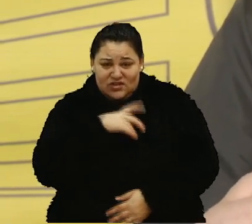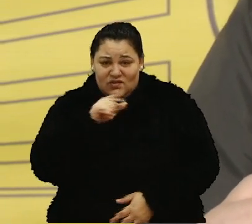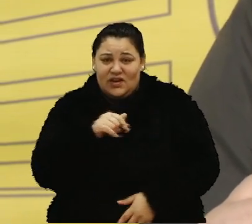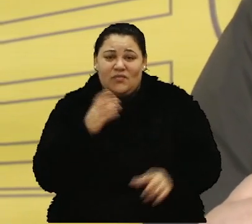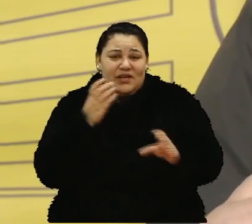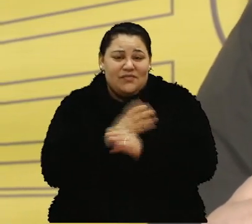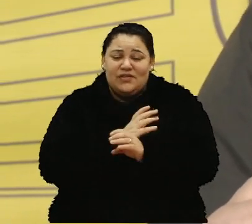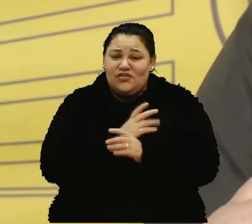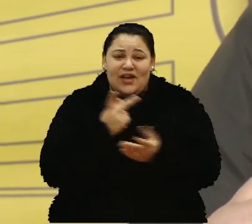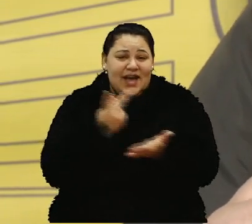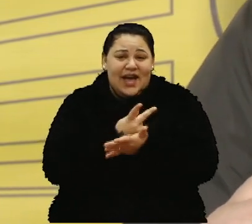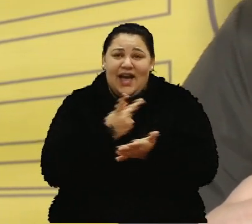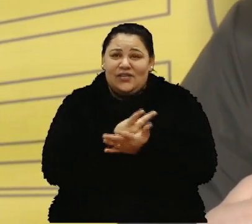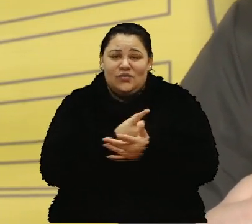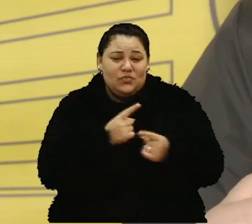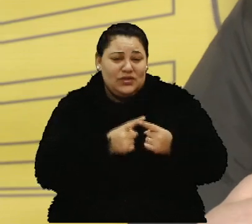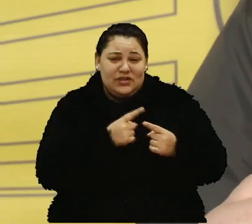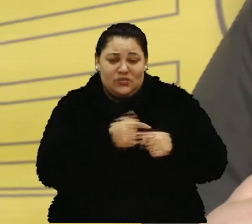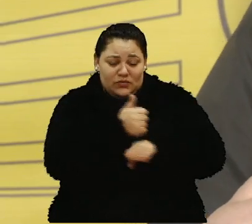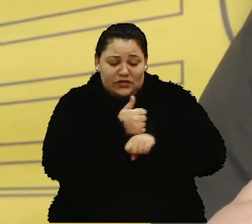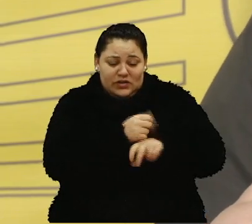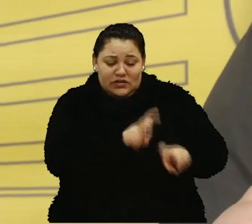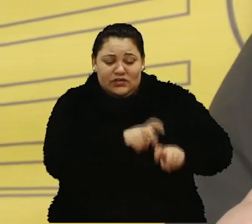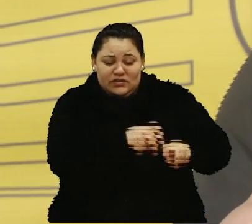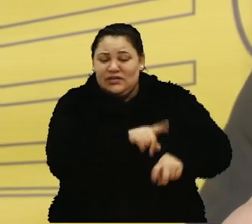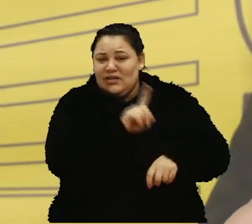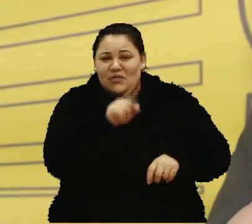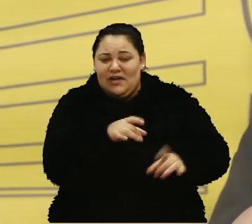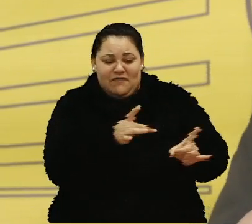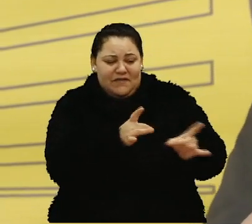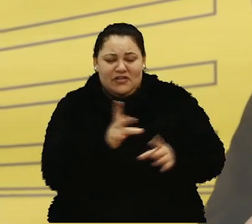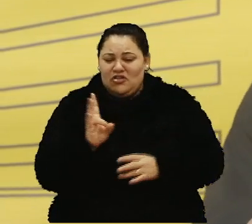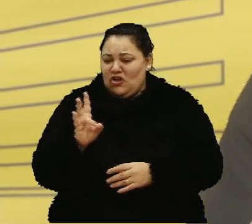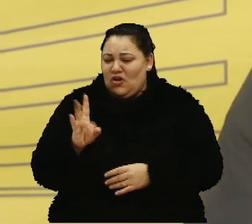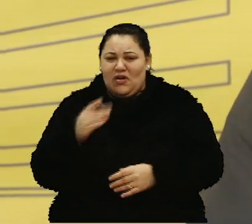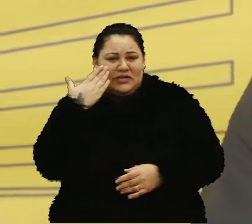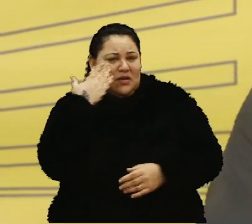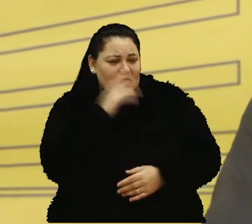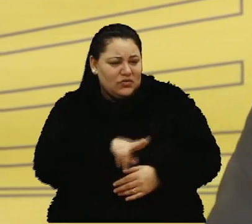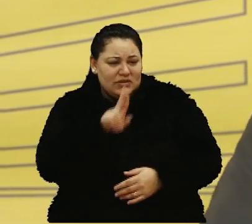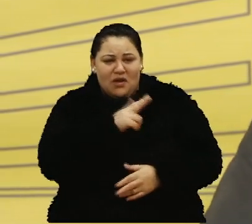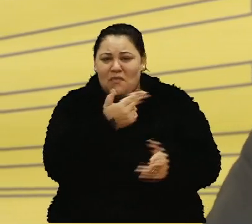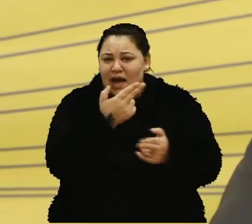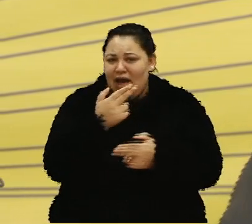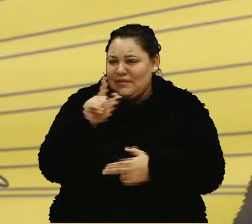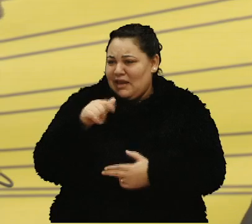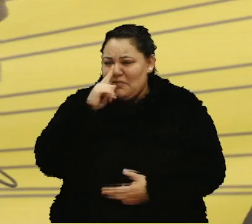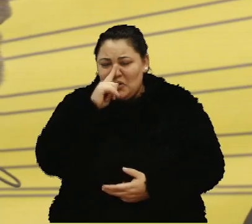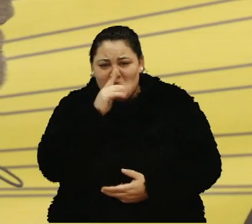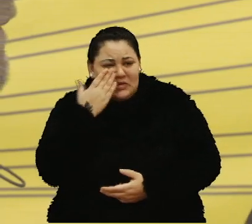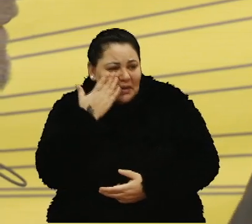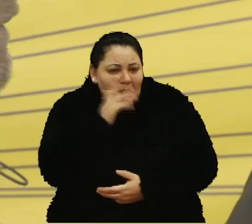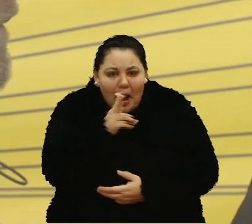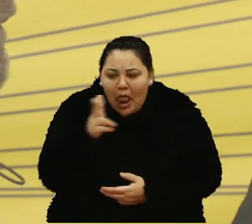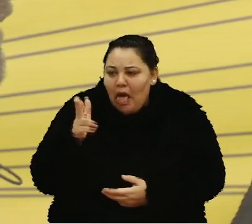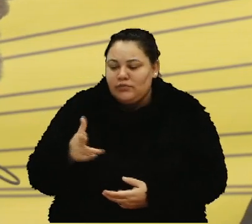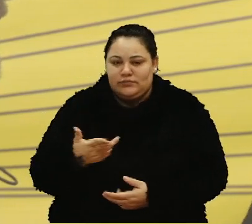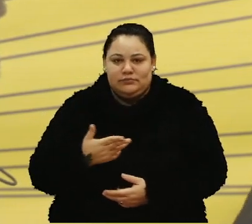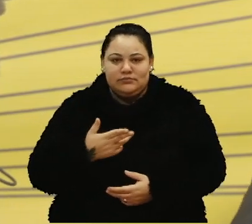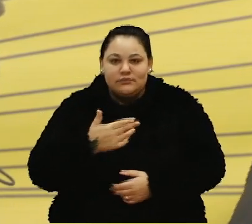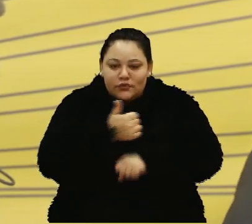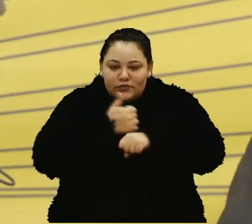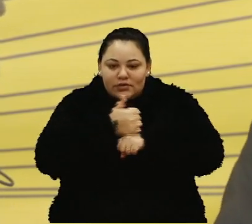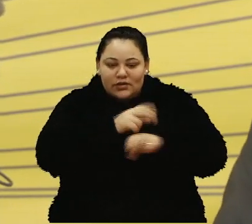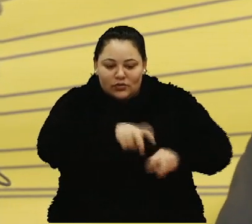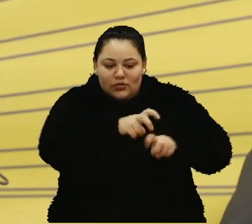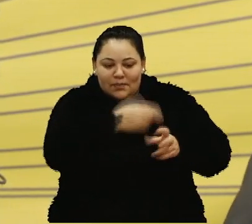totalmente indevida, porque um agricultor não é um traficante que sabe usar uma arma, que é perigoso, que sabe atirar. O agricultor, tudo bem,